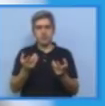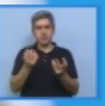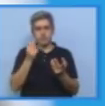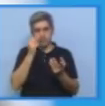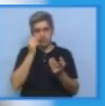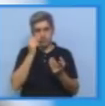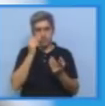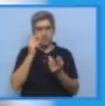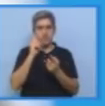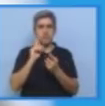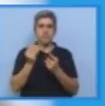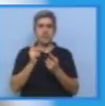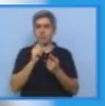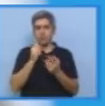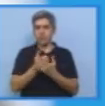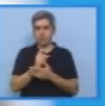"A menina não morreu.